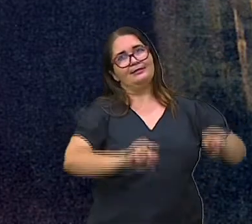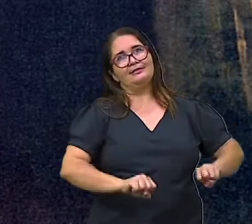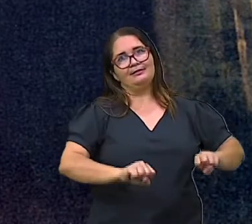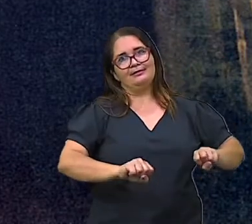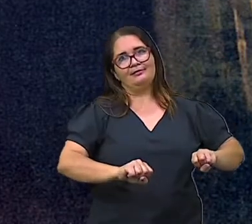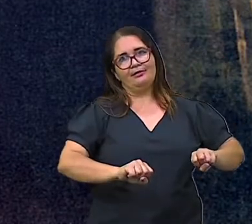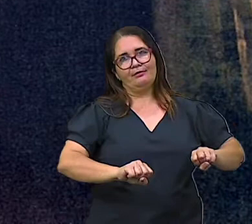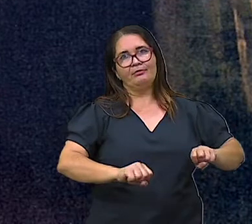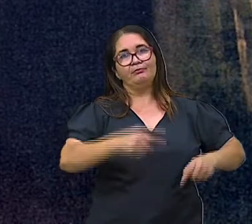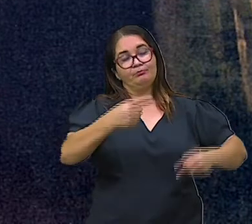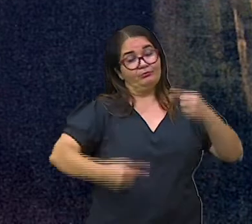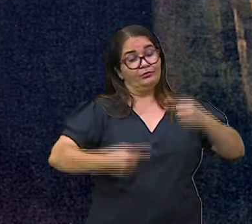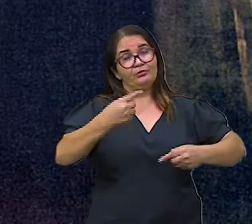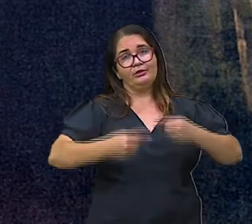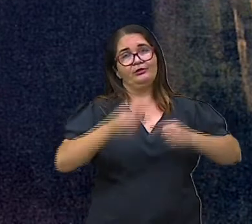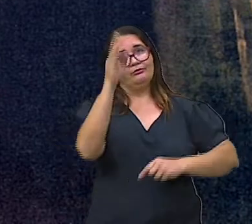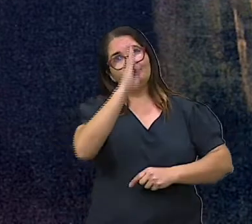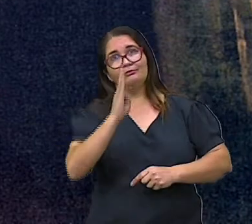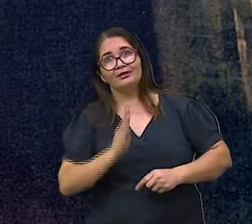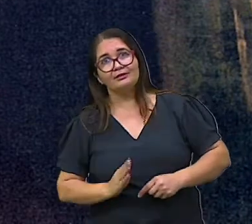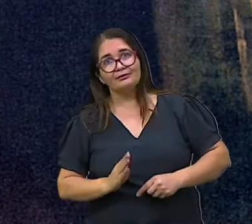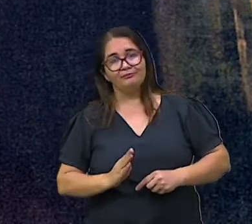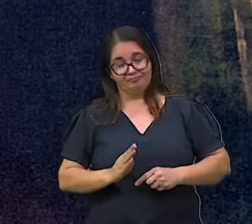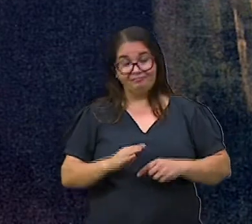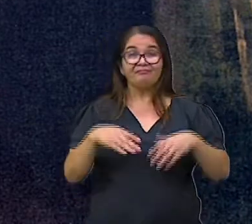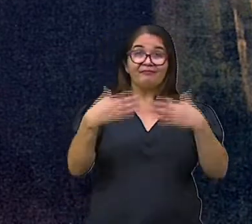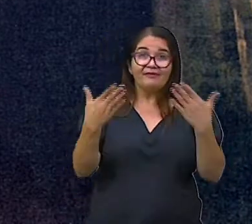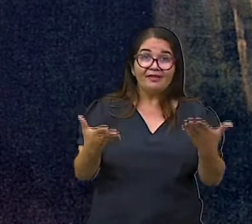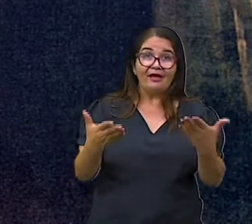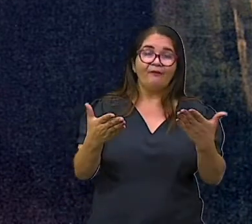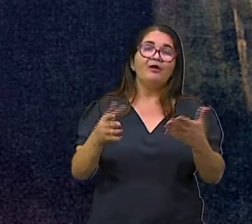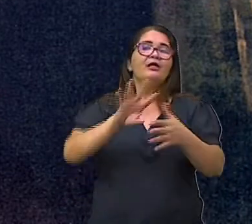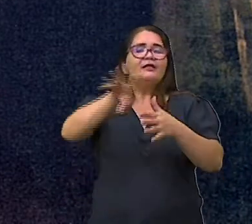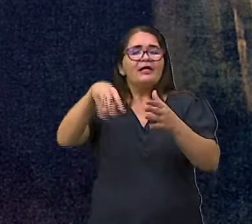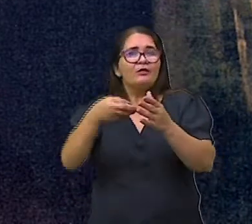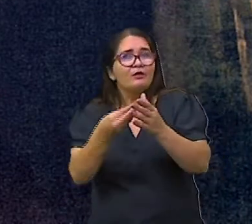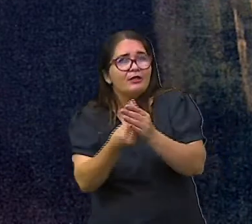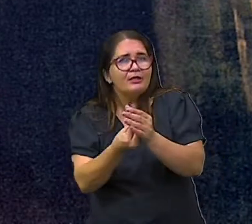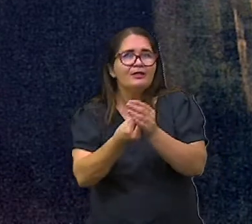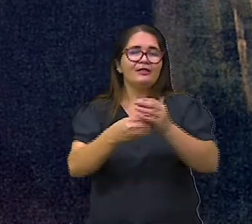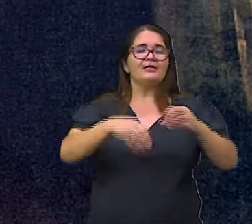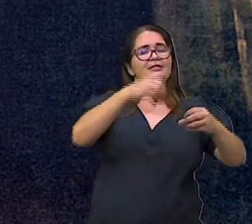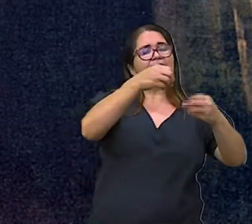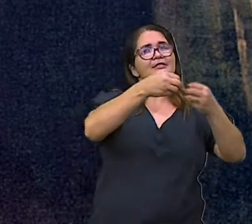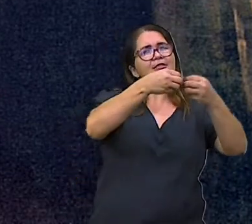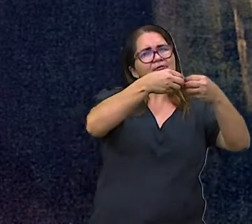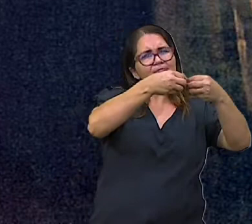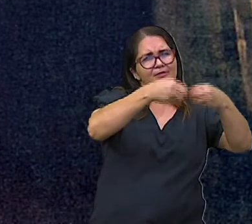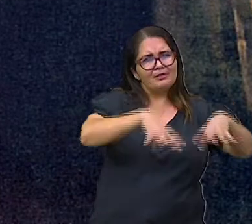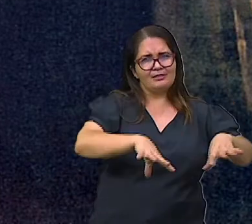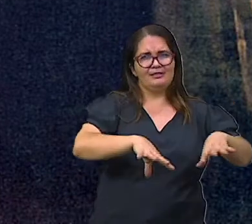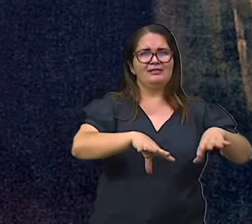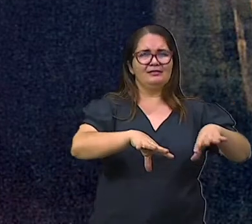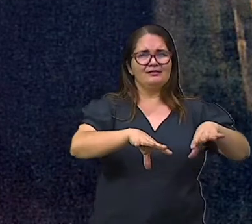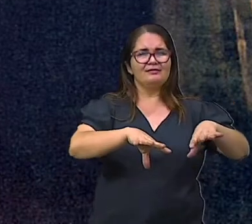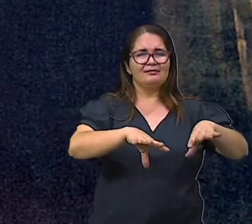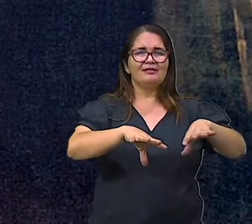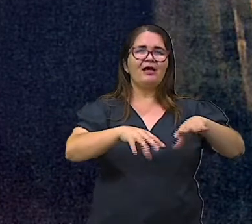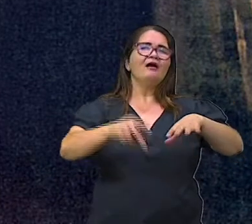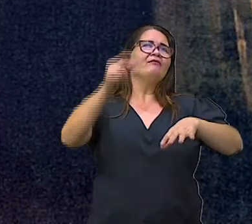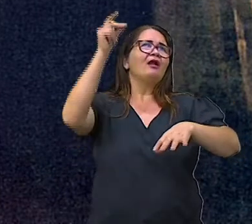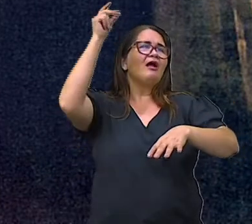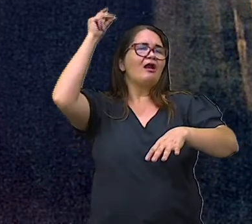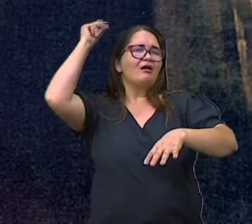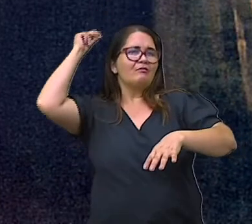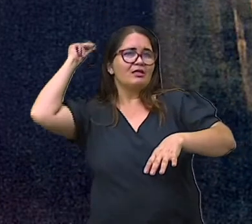político brasileiro. Então, dentro dessas crises que ocasionados, lá no